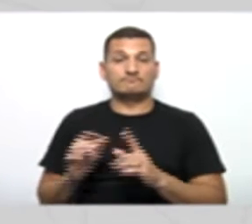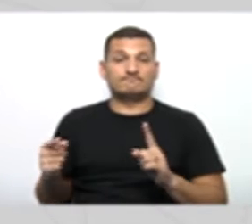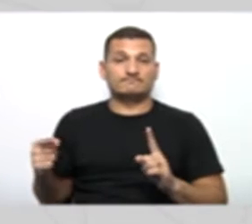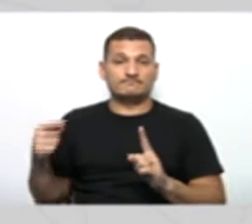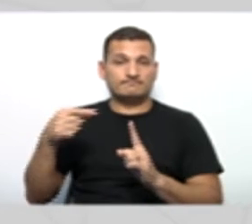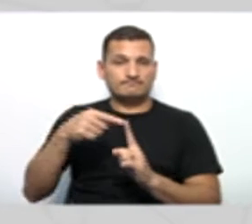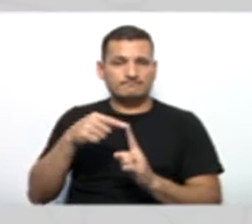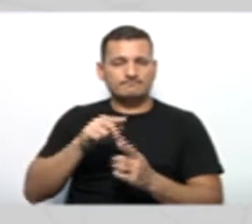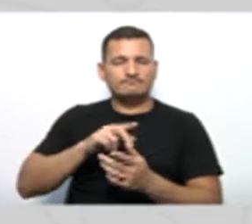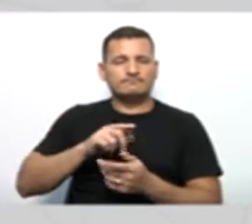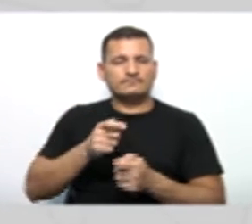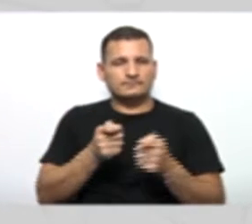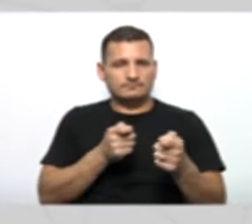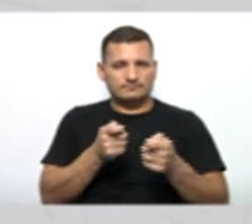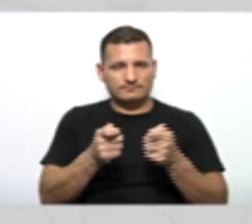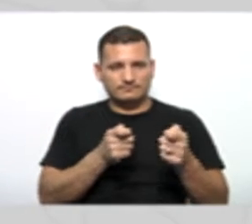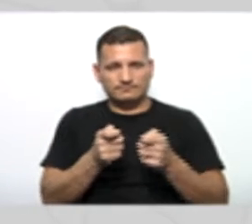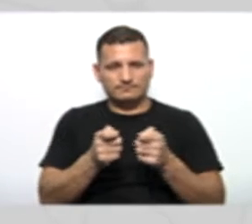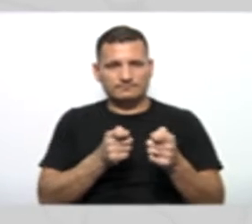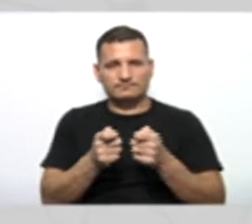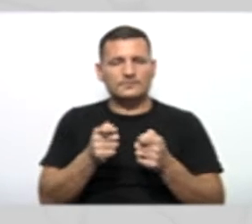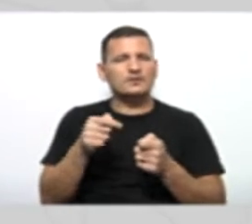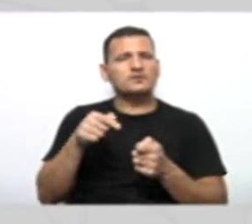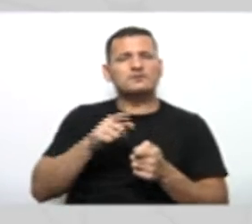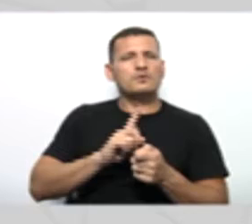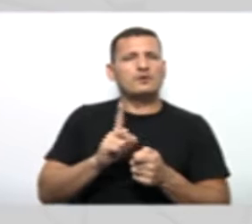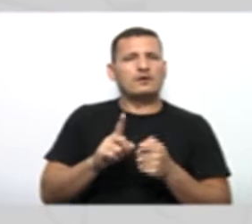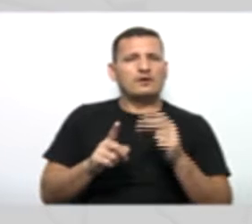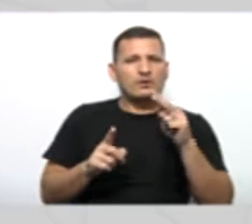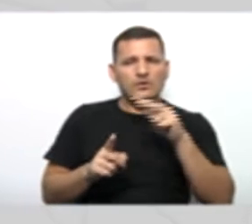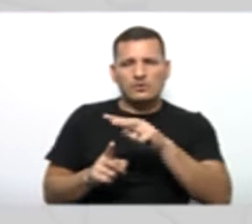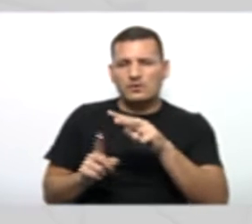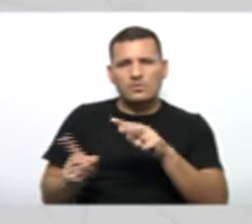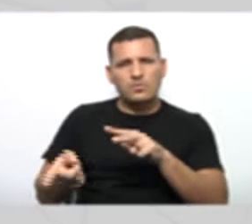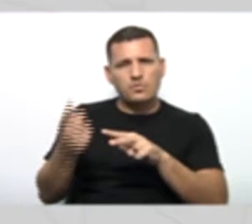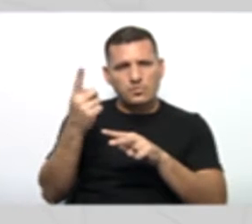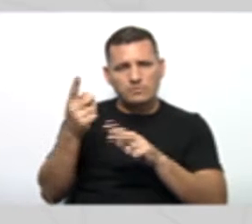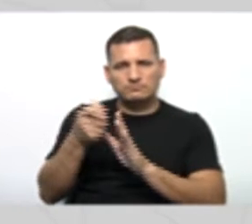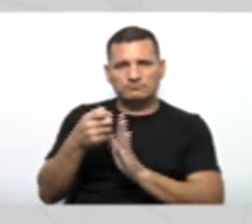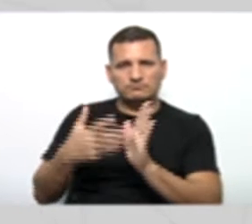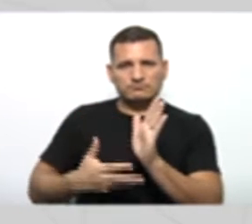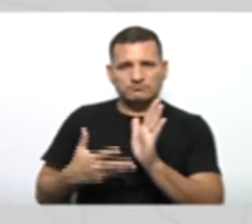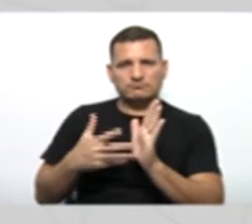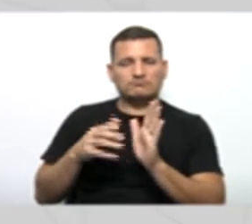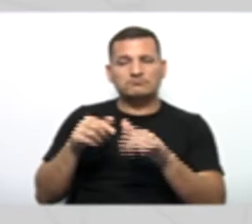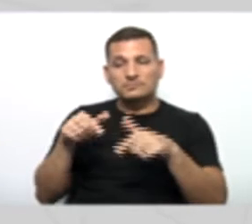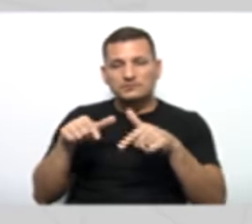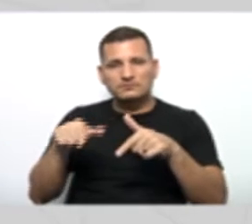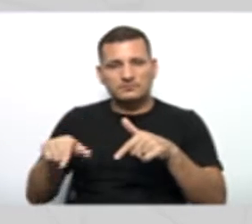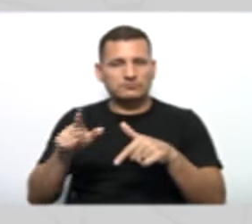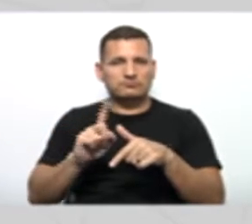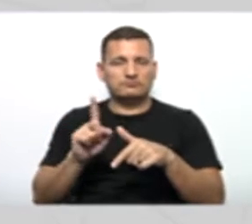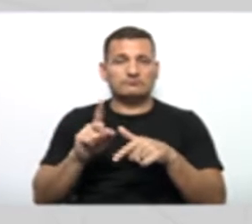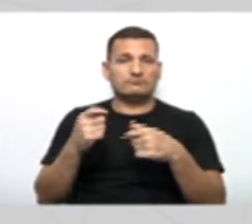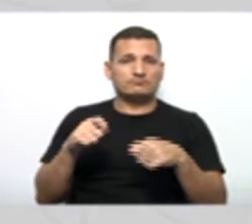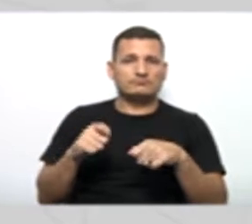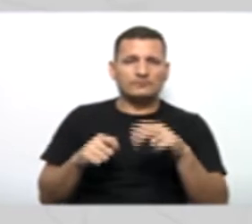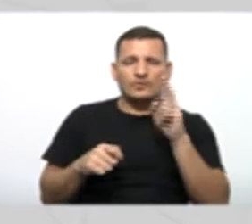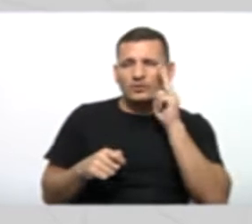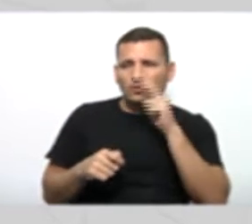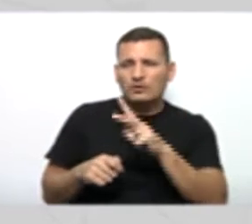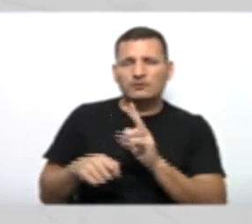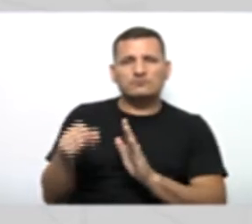de sustentabilidade, eles não olham só para um aspecto daquela atividade. Eles têm que olhar